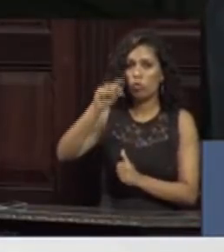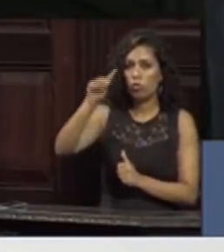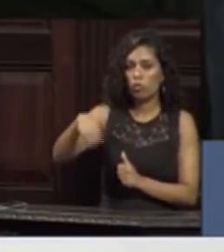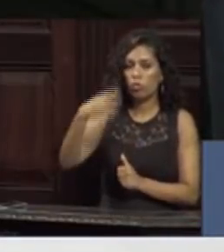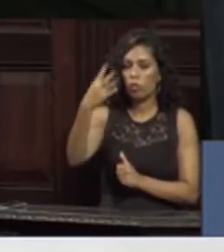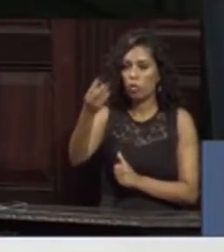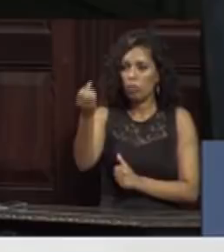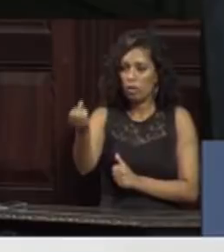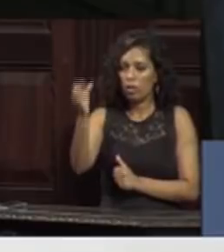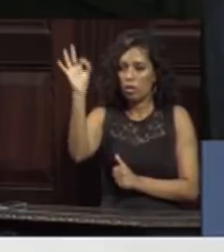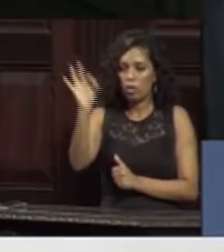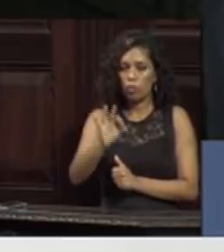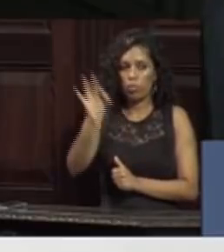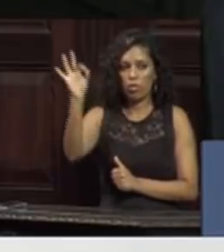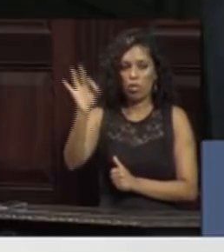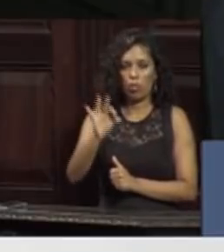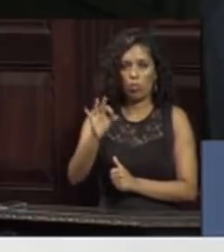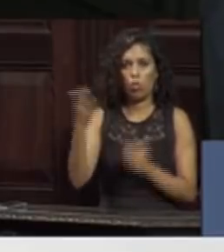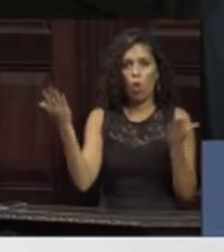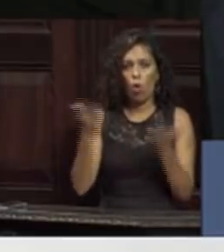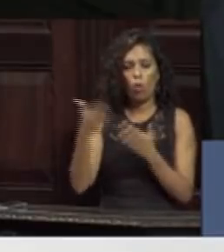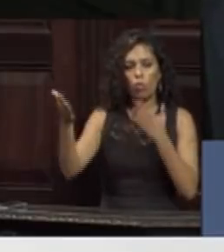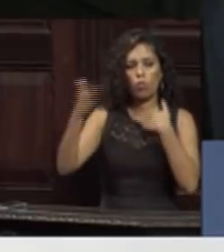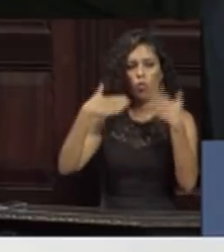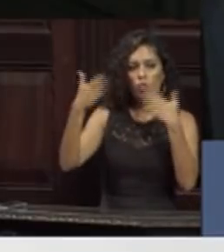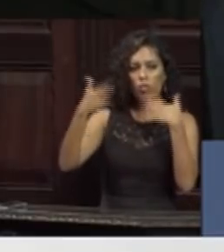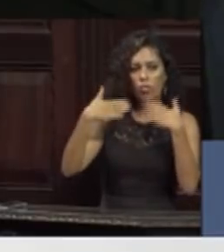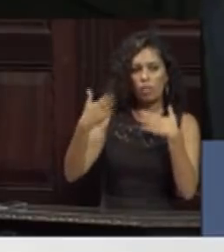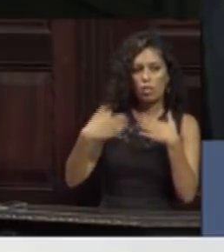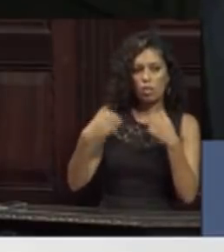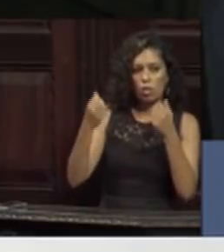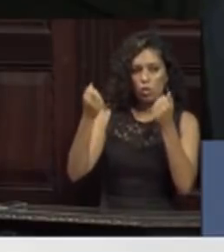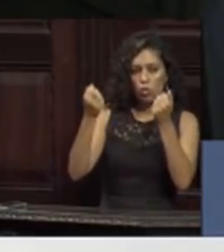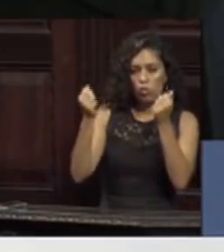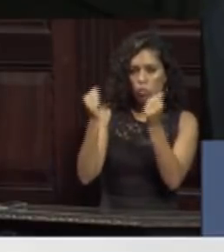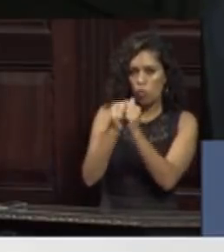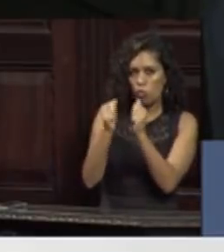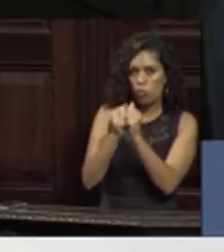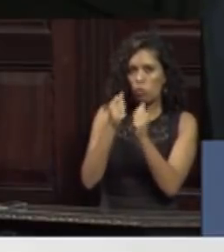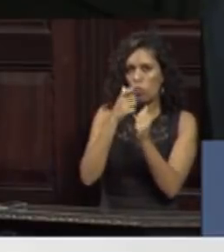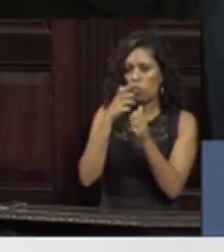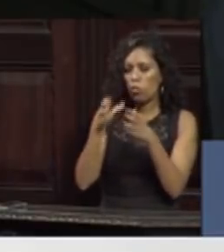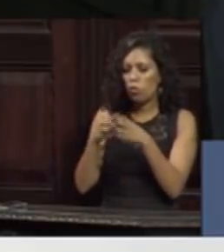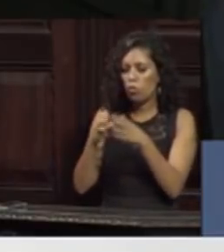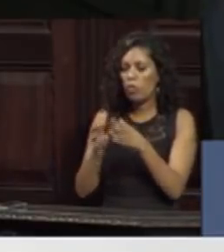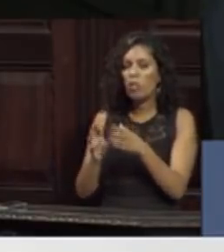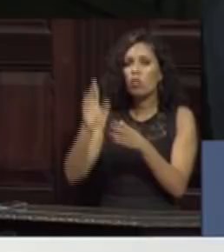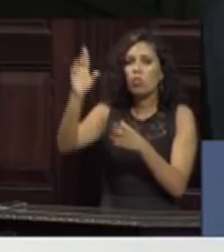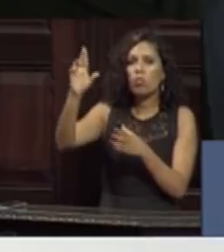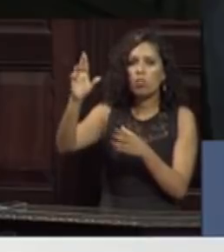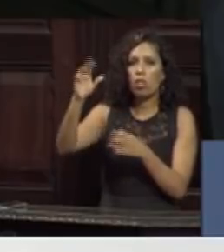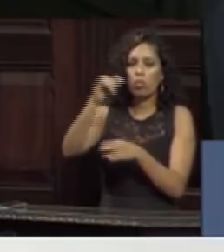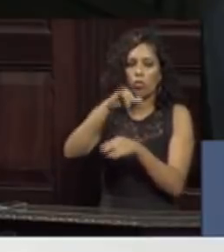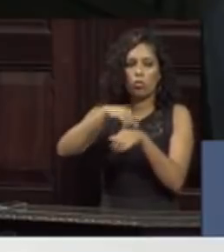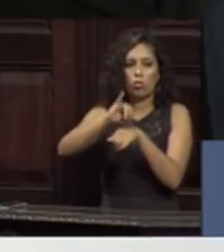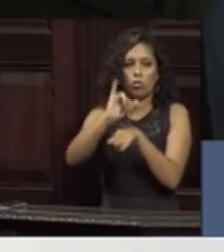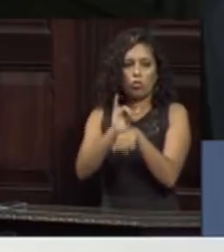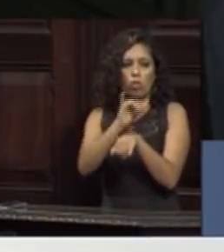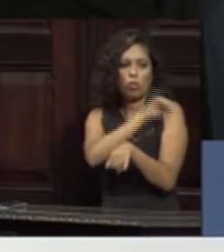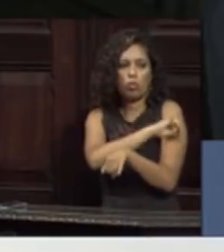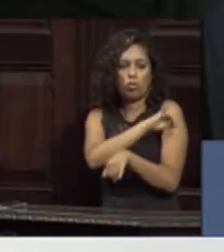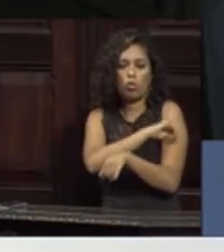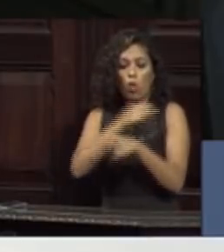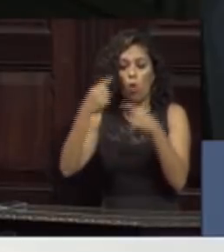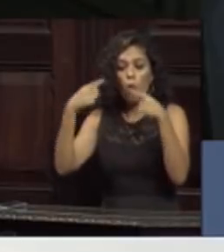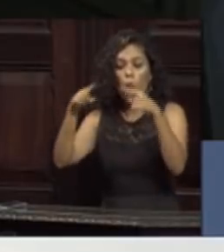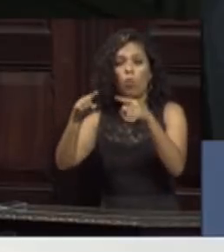21,46%. Eu hoje ingressei na Procuradoria da República aqui no estado do Rio de Janeiro com uma representação contra